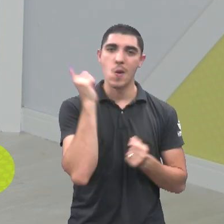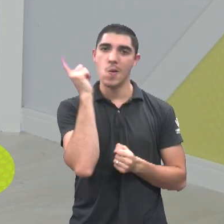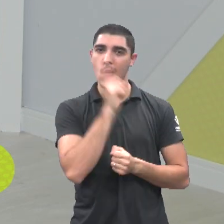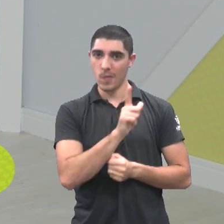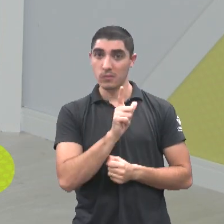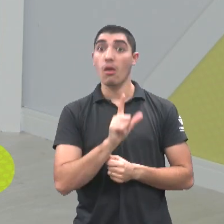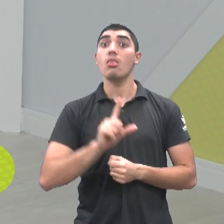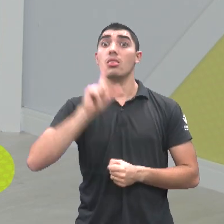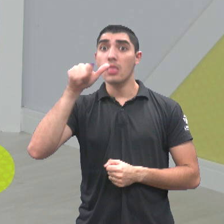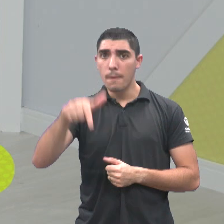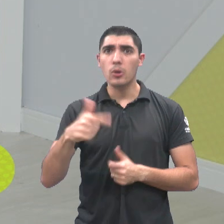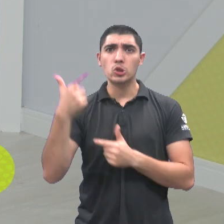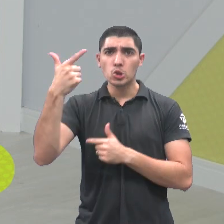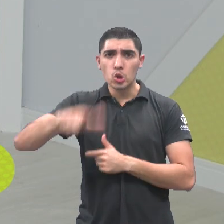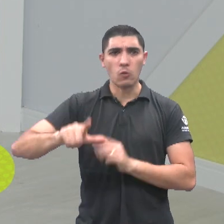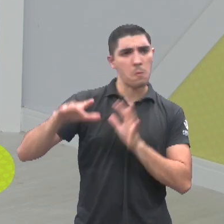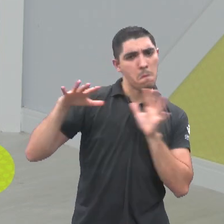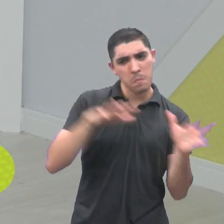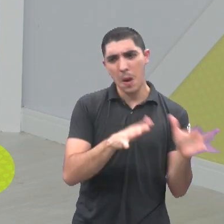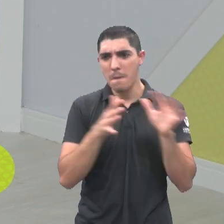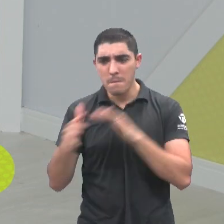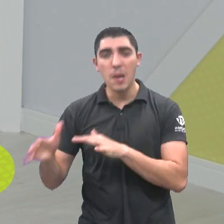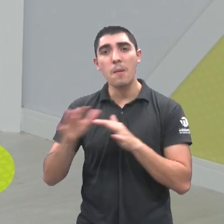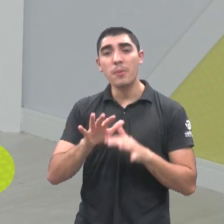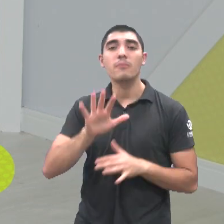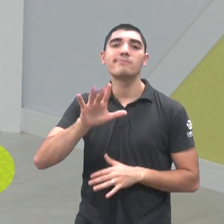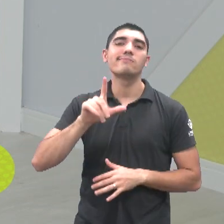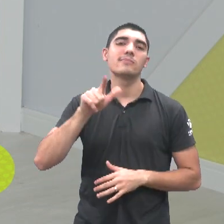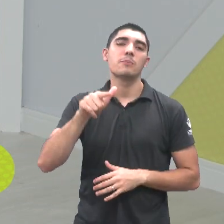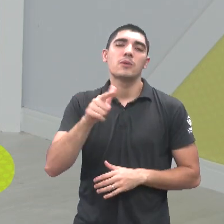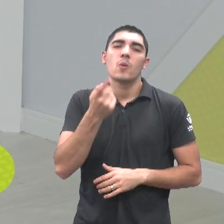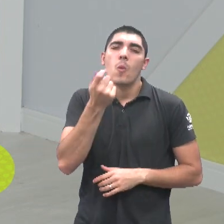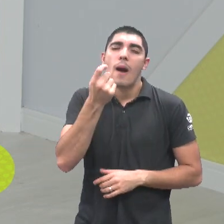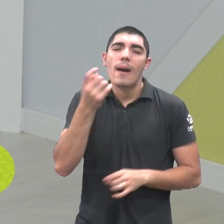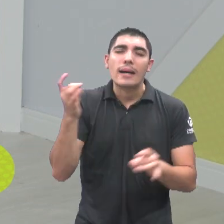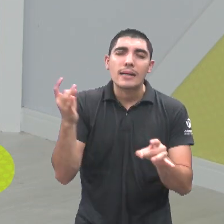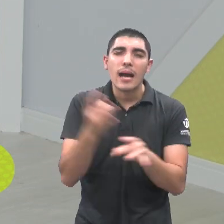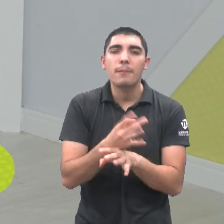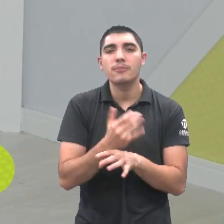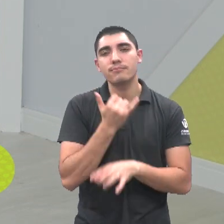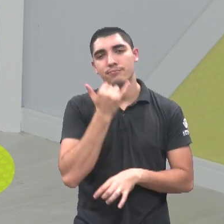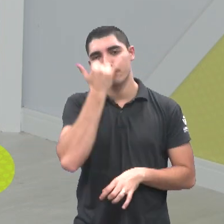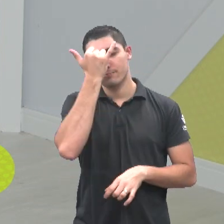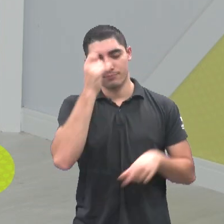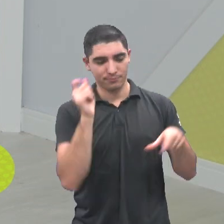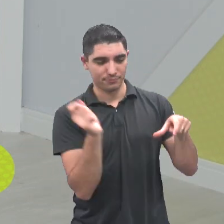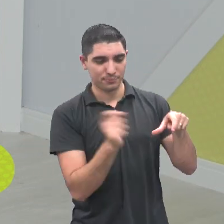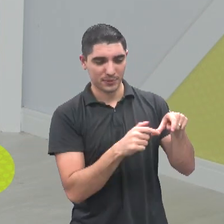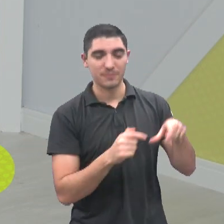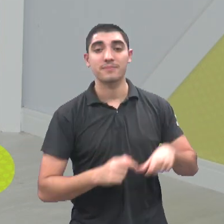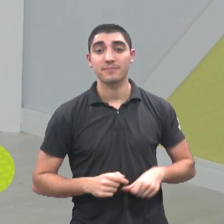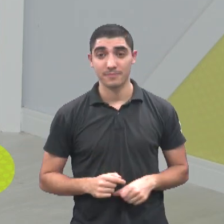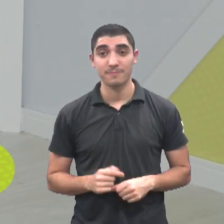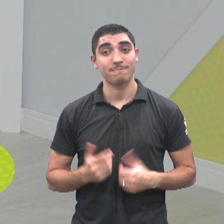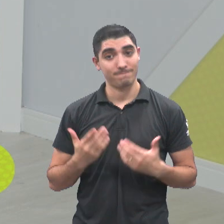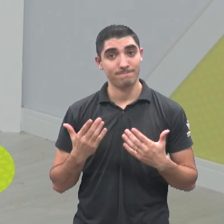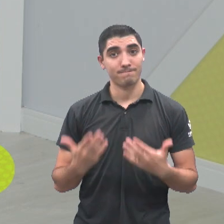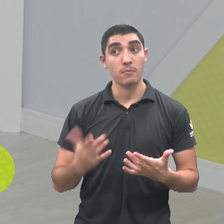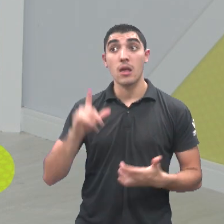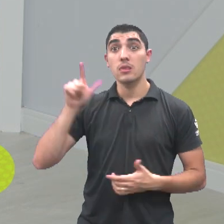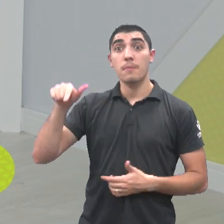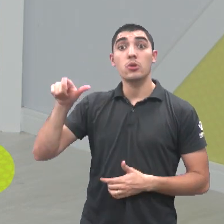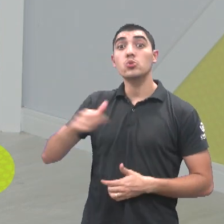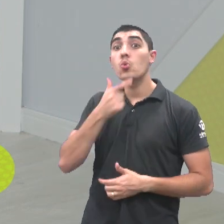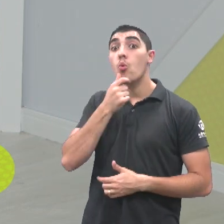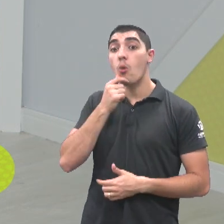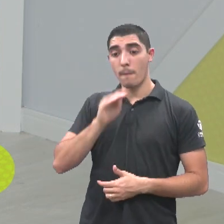ali durante o jogo, mas acabou tomando o gol de empate. Poderia ter tomado o segundo na própria jogada do Brunão, que limpou o próprio